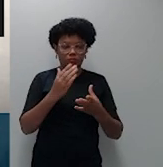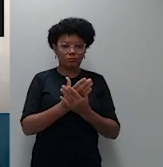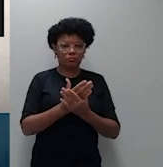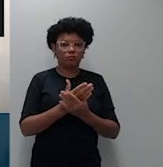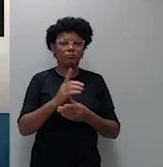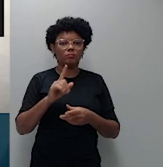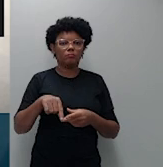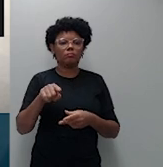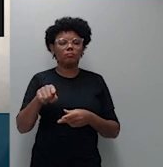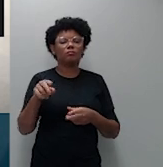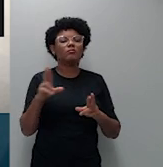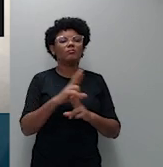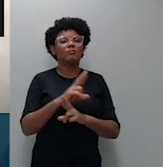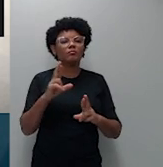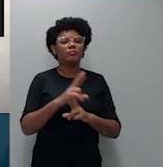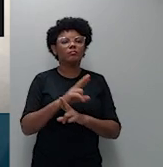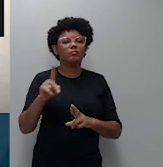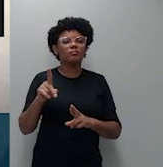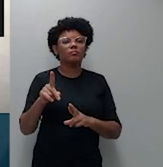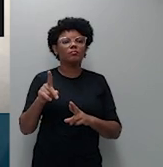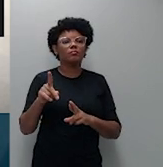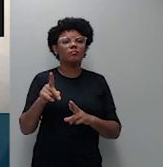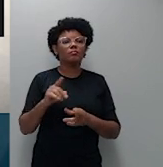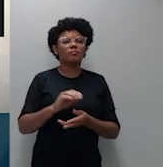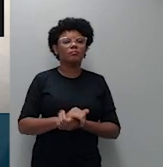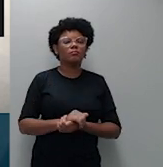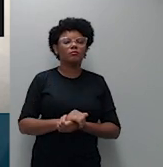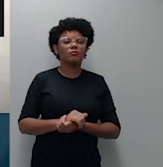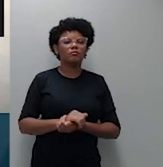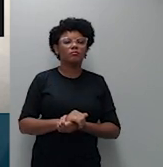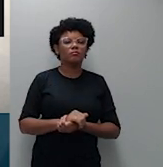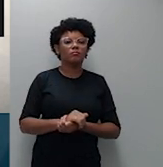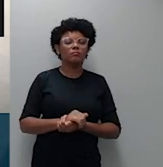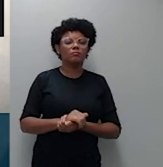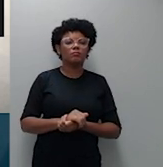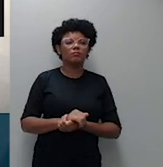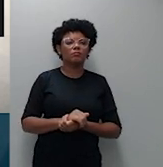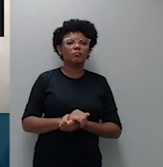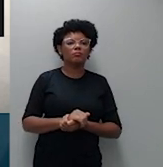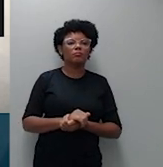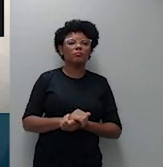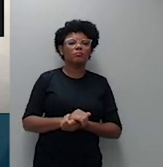relacionados a rol de procedimentos da ANS